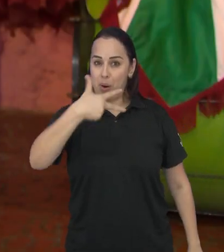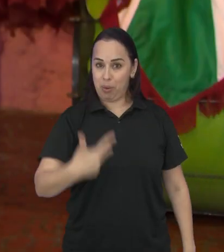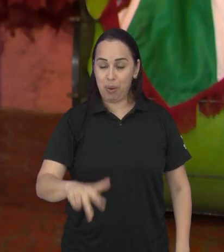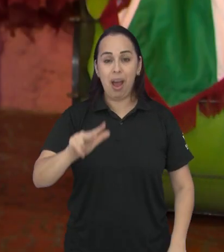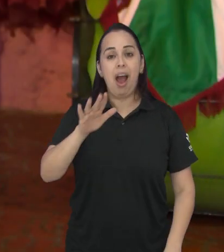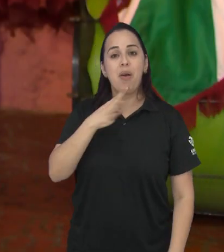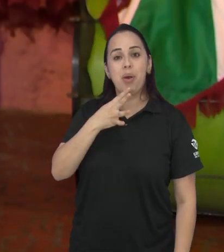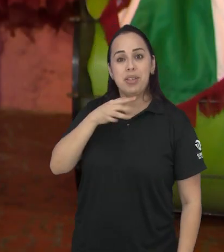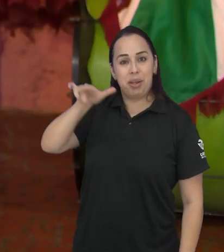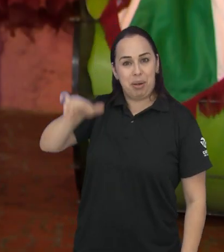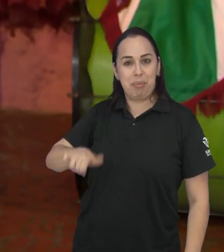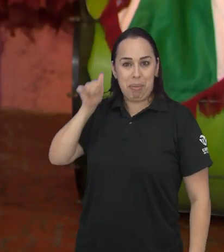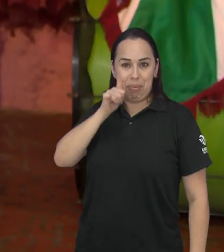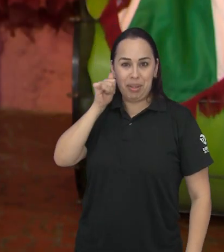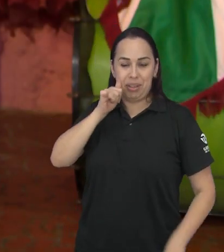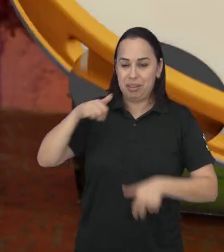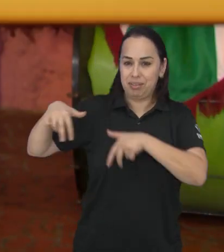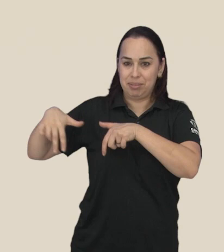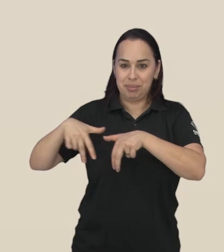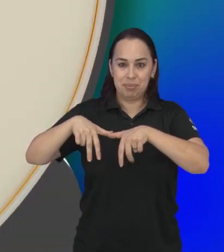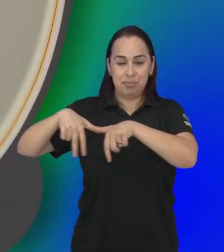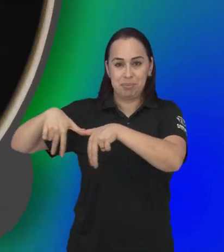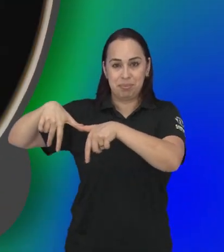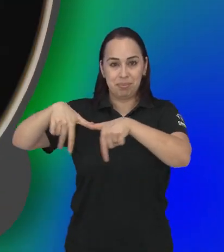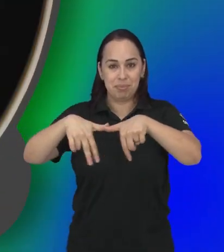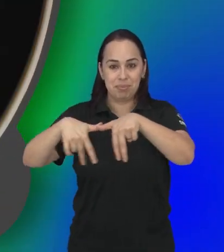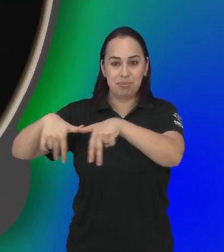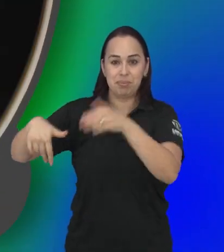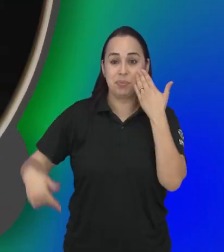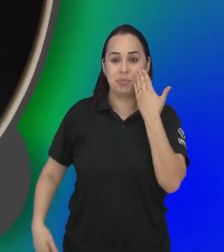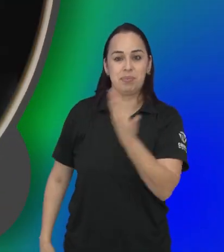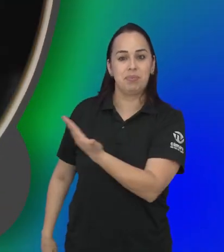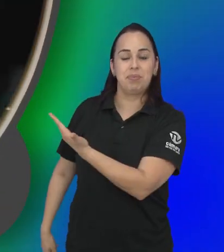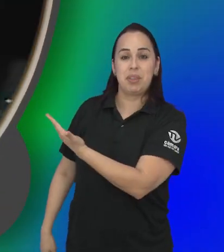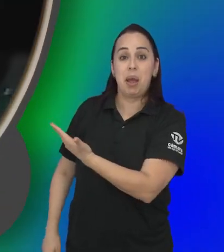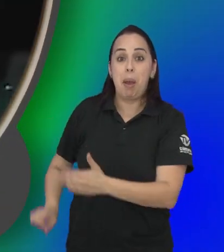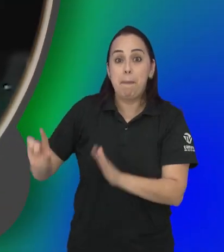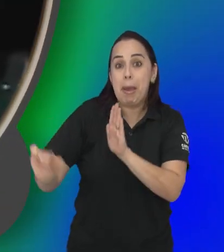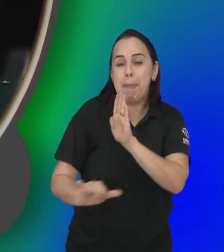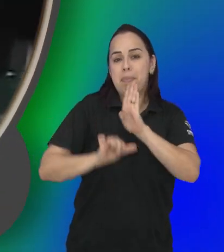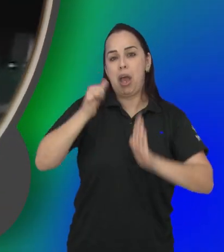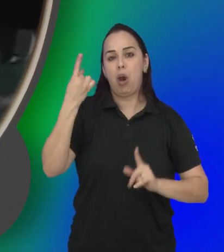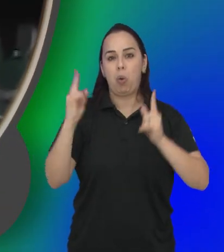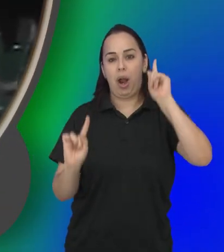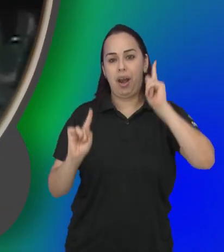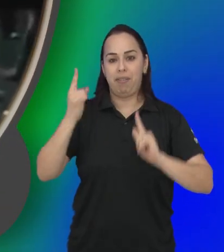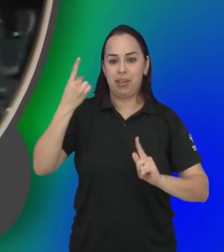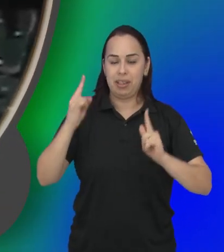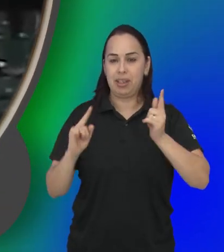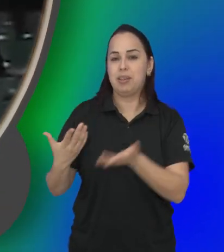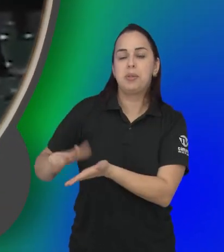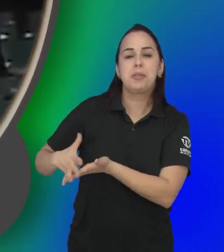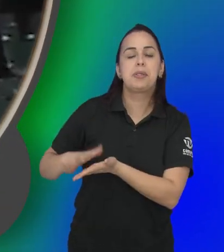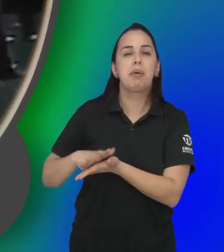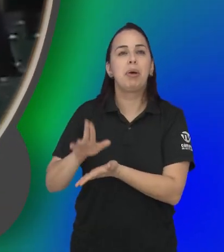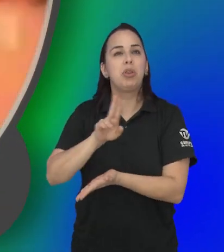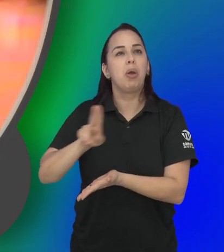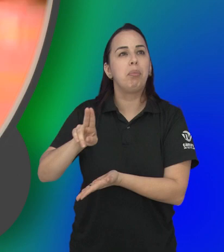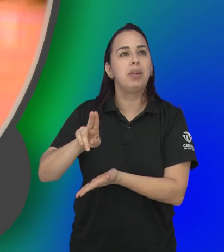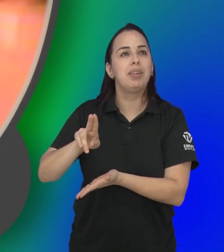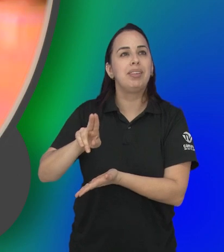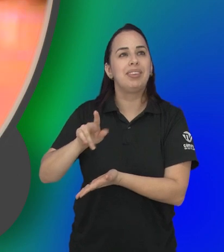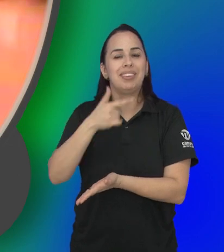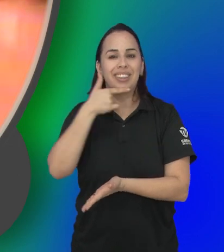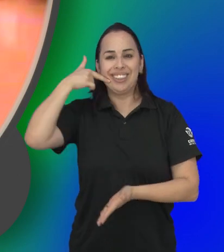saí, conheci uma pessoa lá, uma menina na escola, e a gente saiu junto, fazendo par nessa ala, que foi o meu primeiro carnaval. O nome do samba